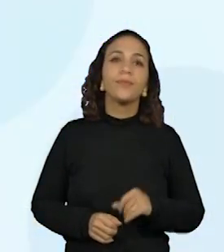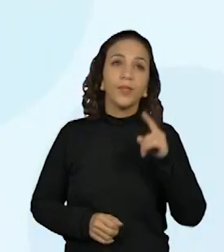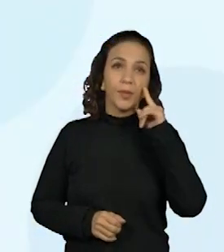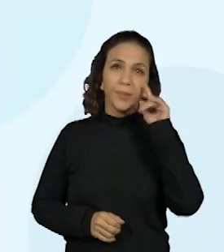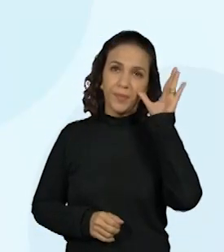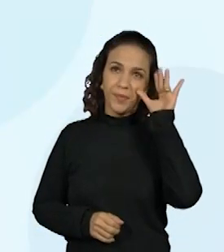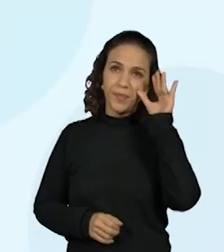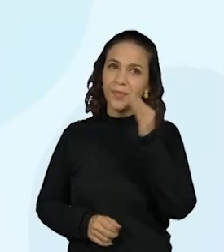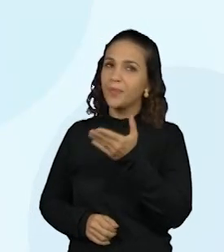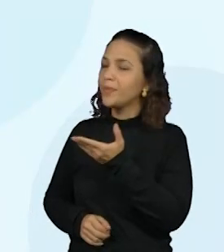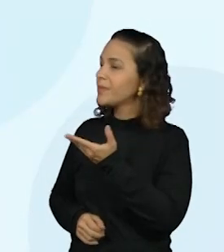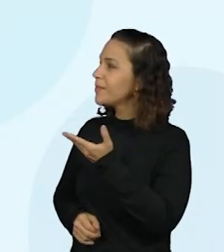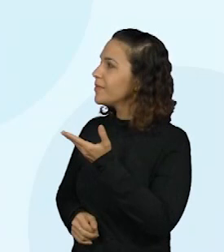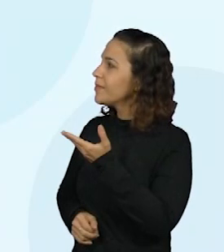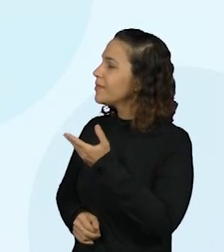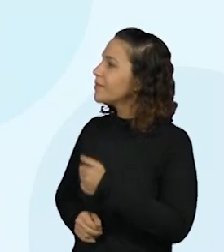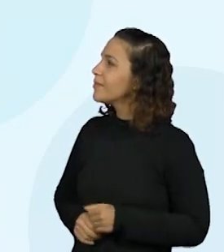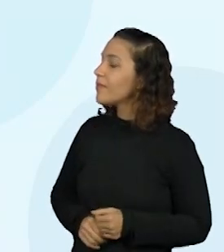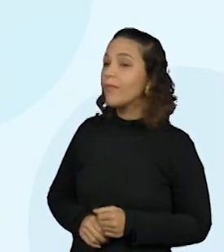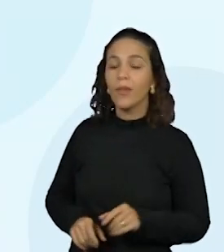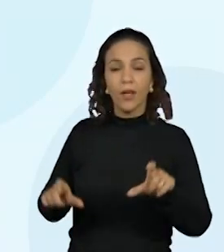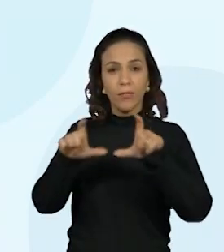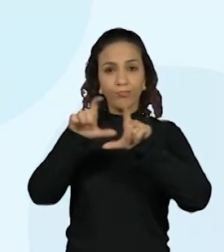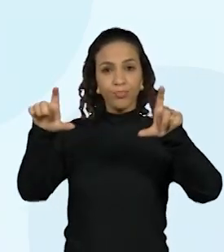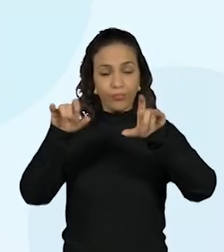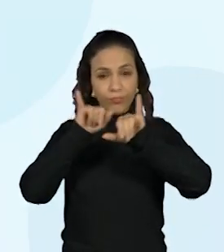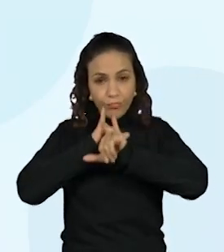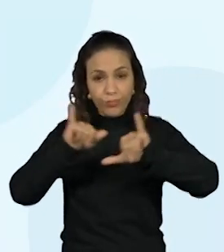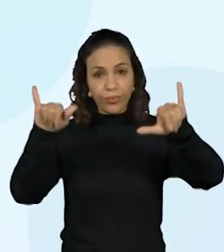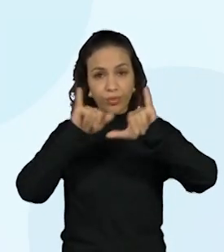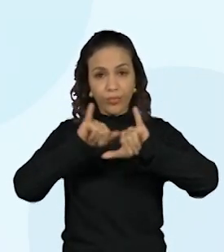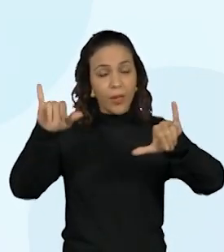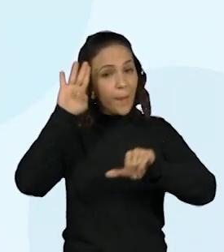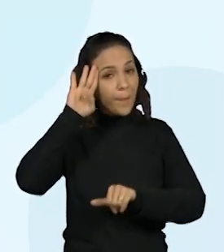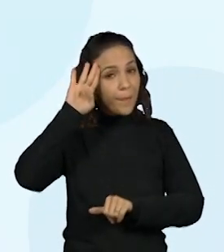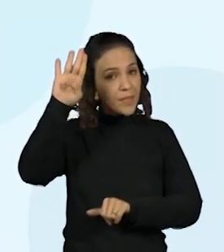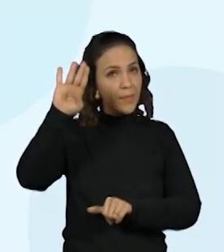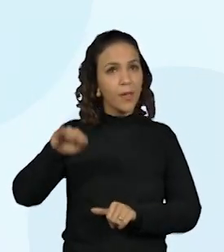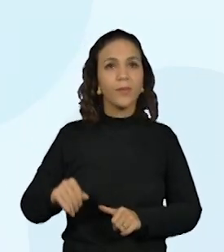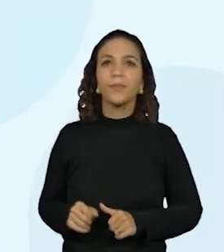Observem a manchete da entrevista na tela.